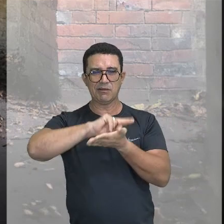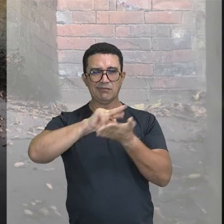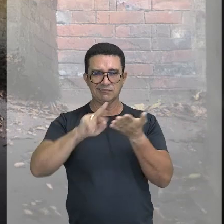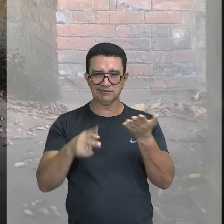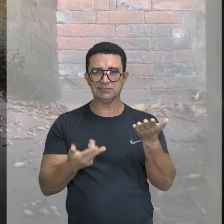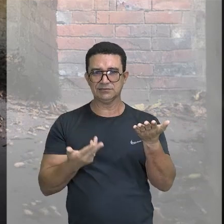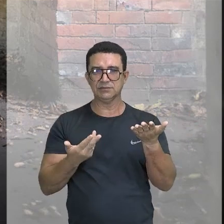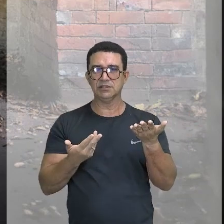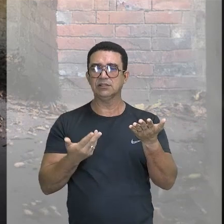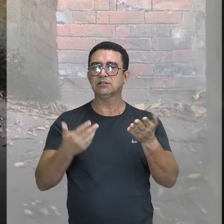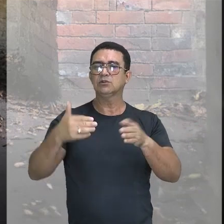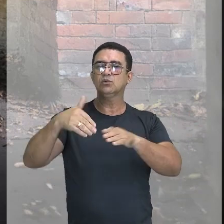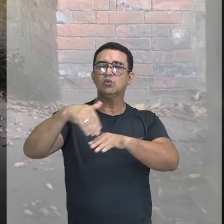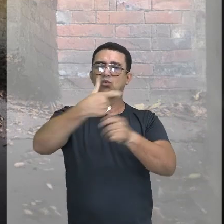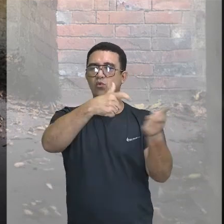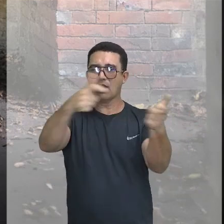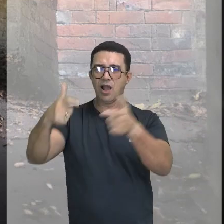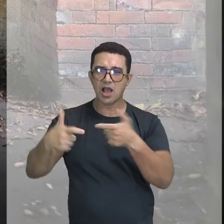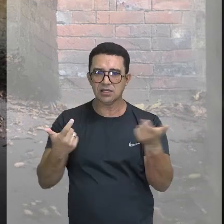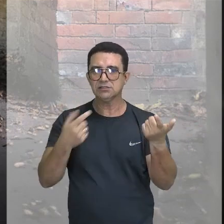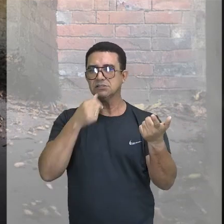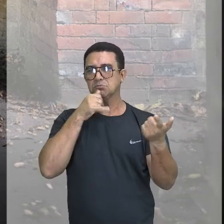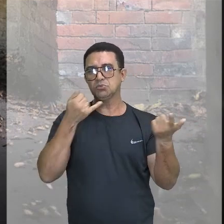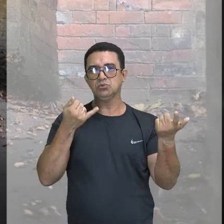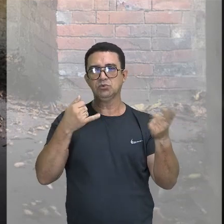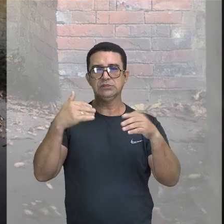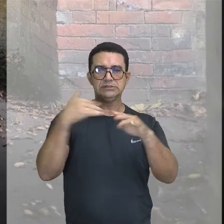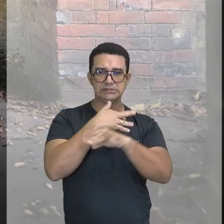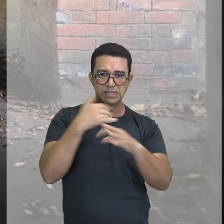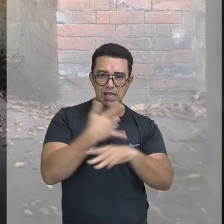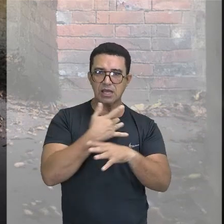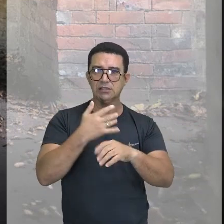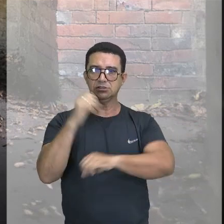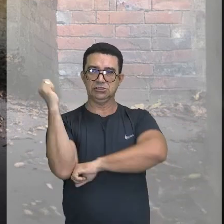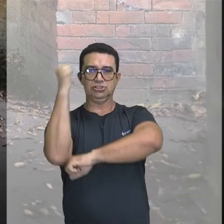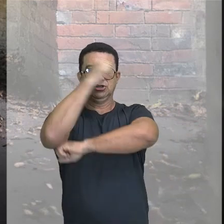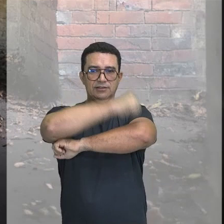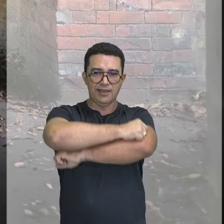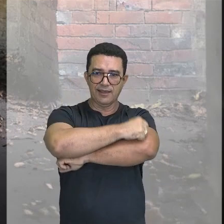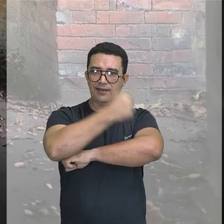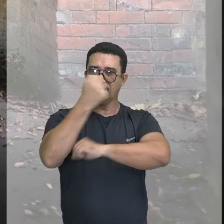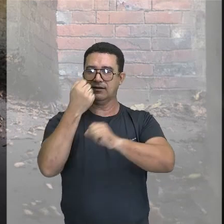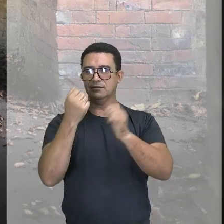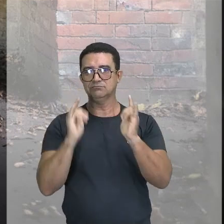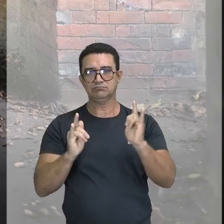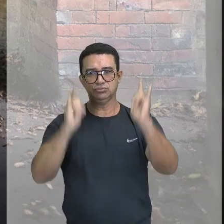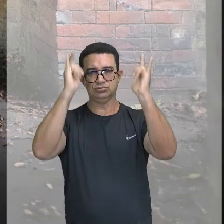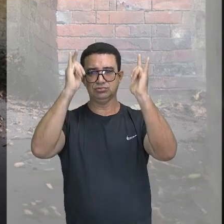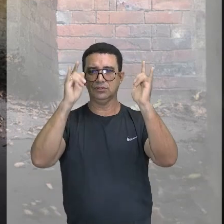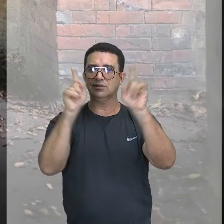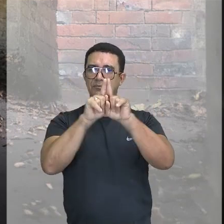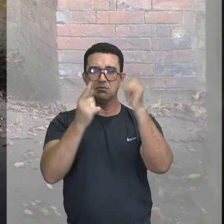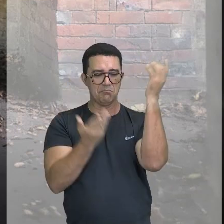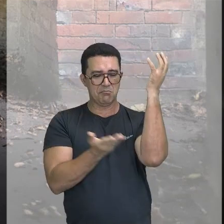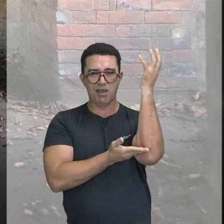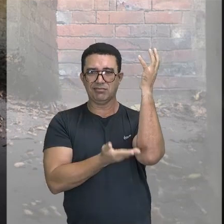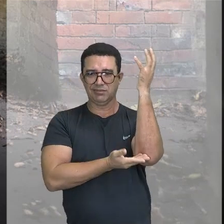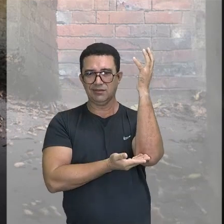metrôs urbanos ou janelas fachadas com tábuas, muitas